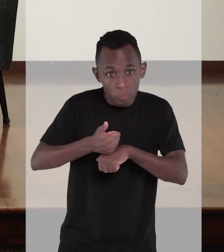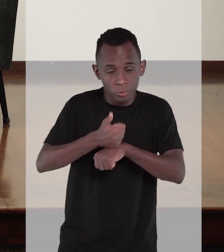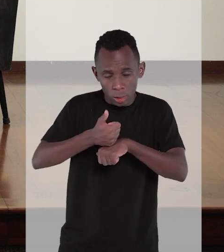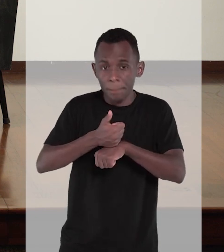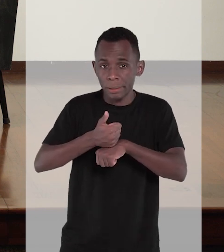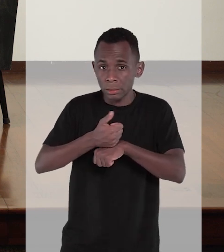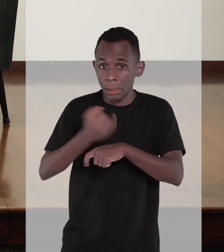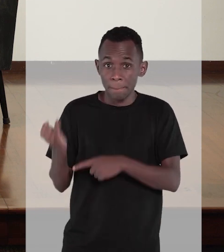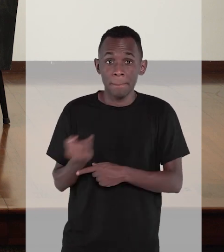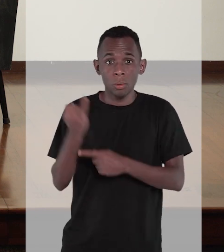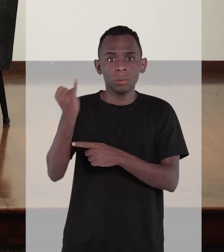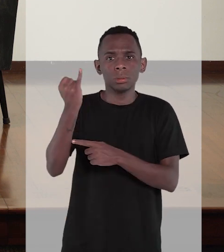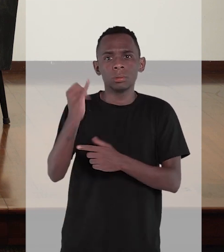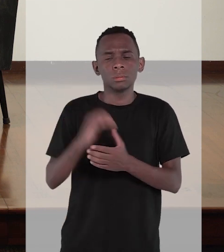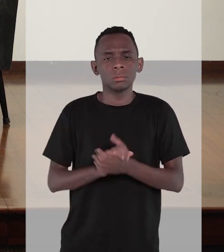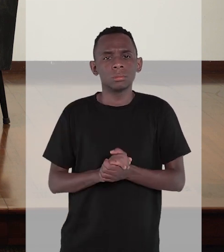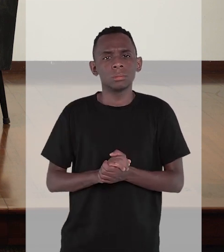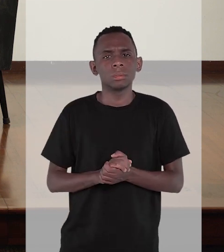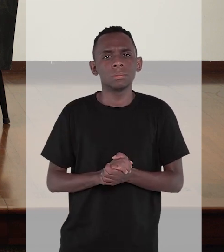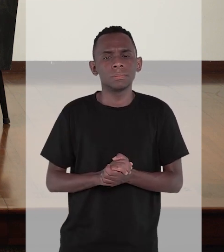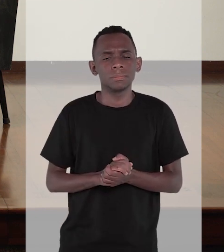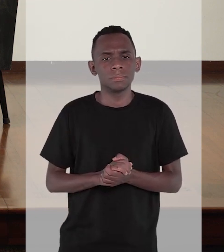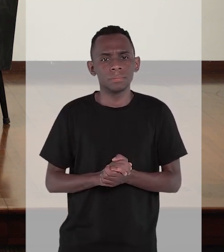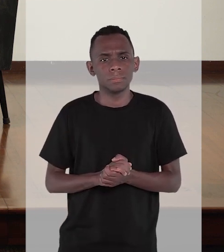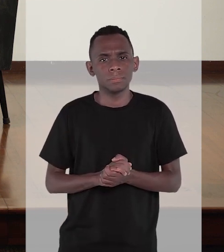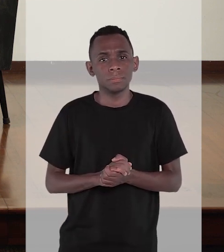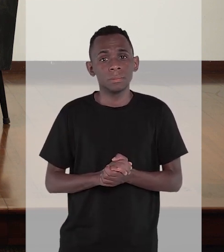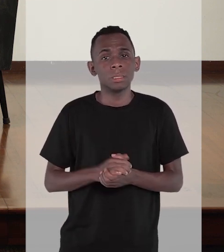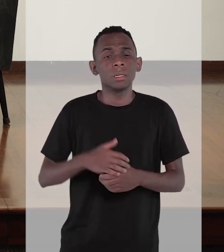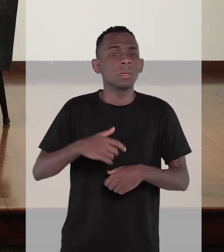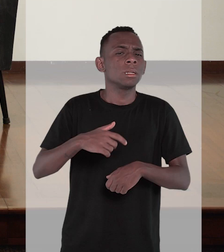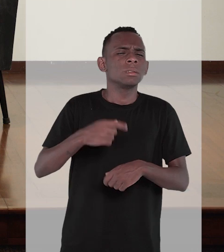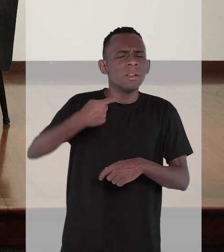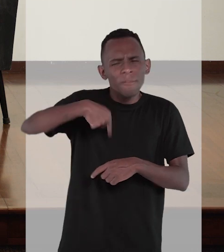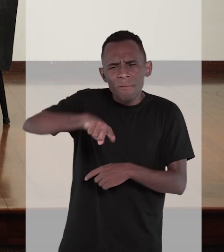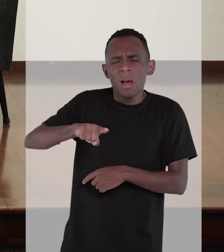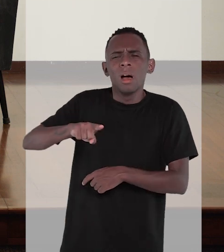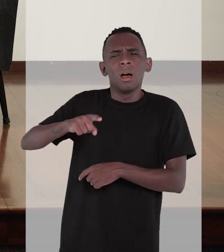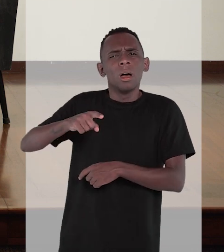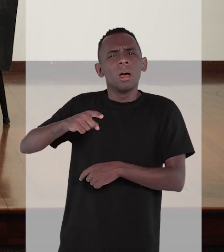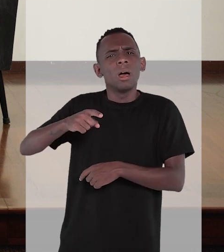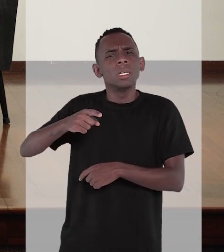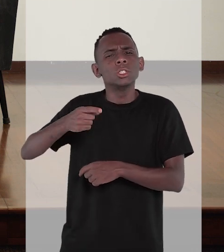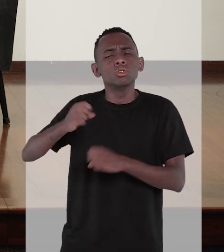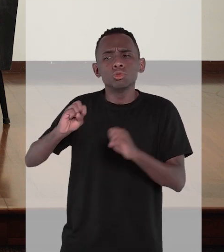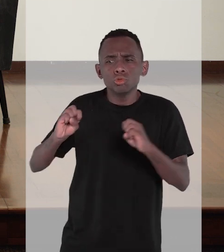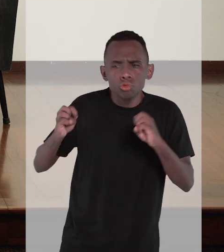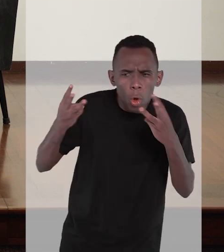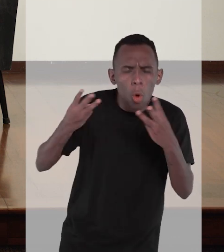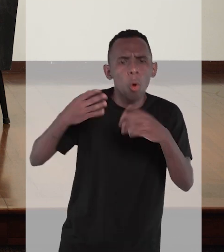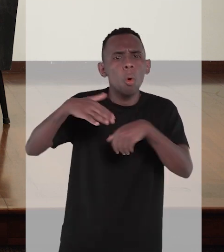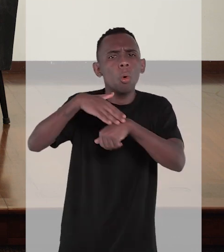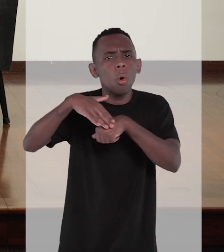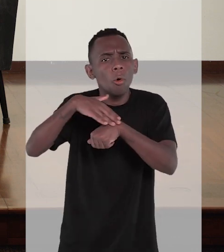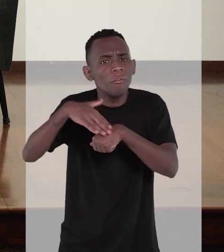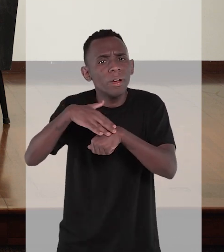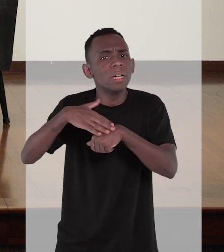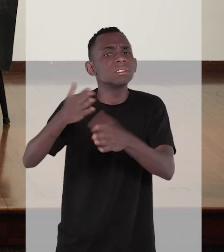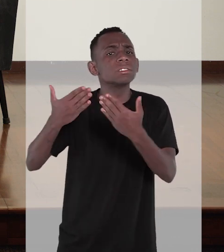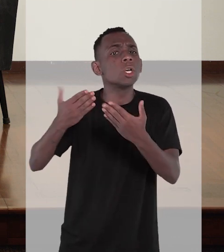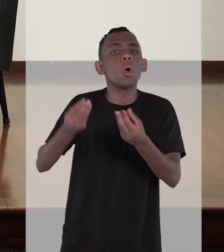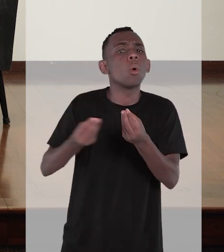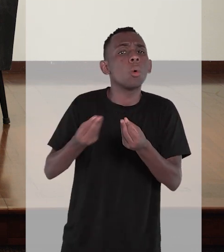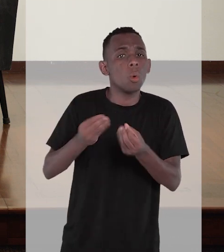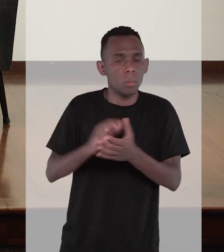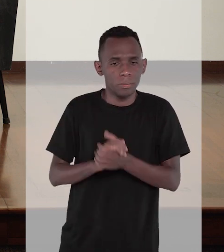profissionalmente, para fazer uns releases. Se você vai fazer um release, como é que você faz? Você vai ao show... aos ensaios, você conversa.